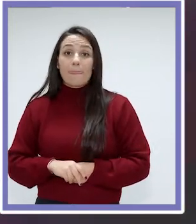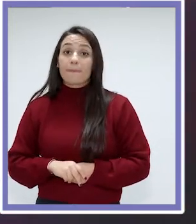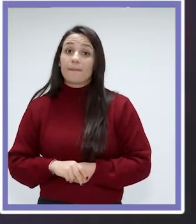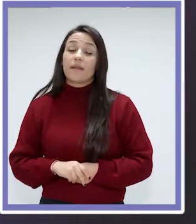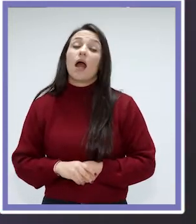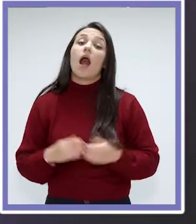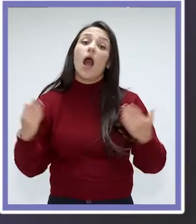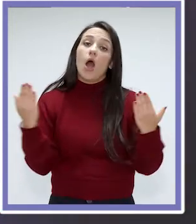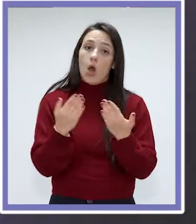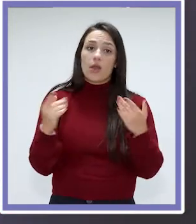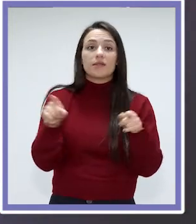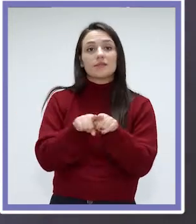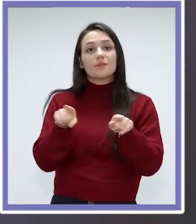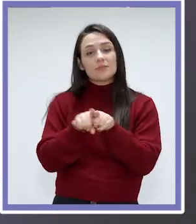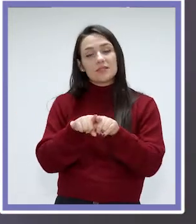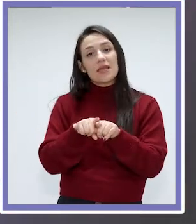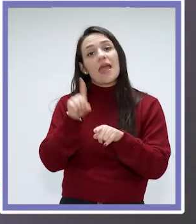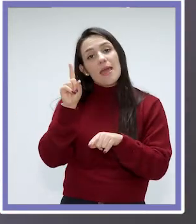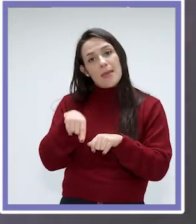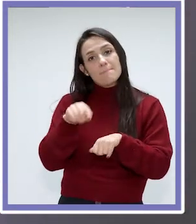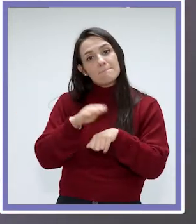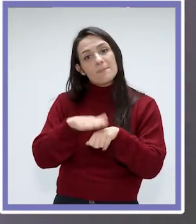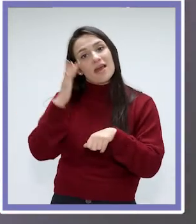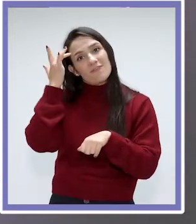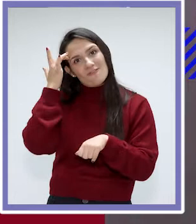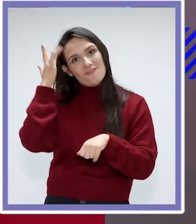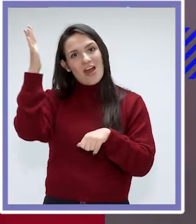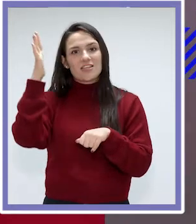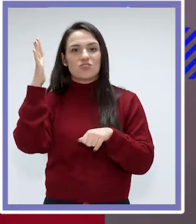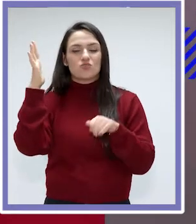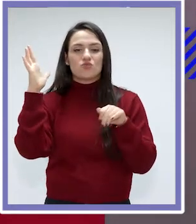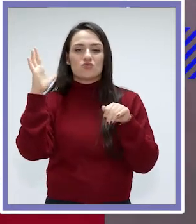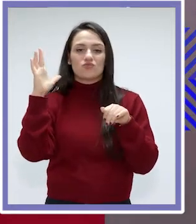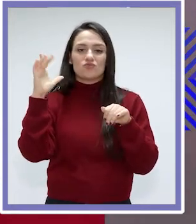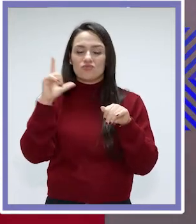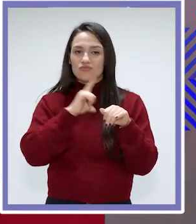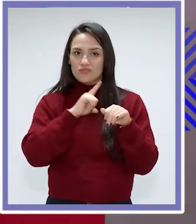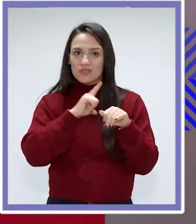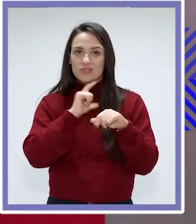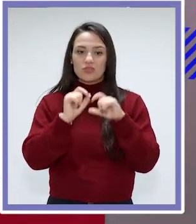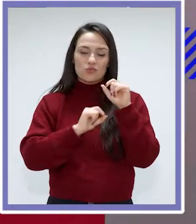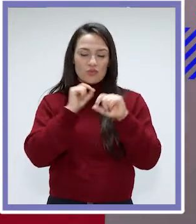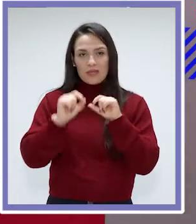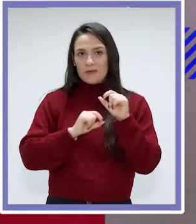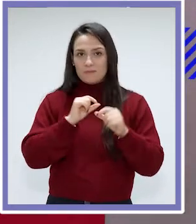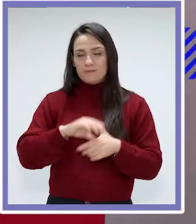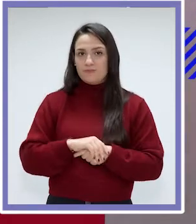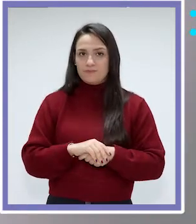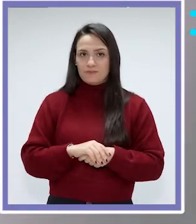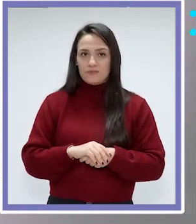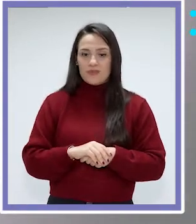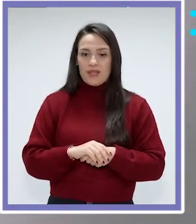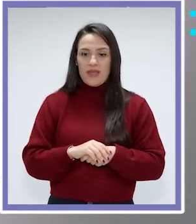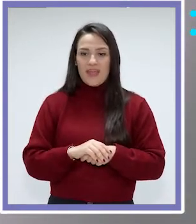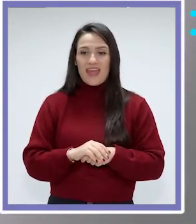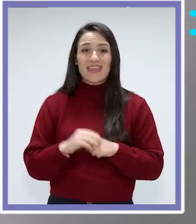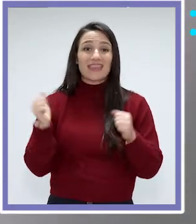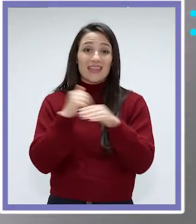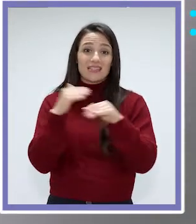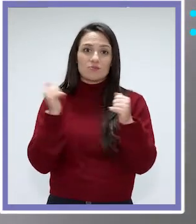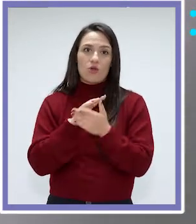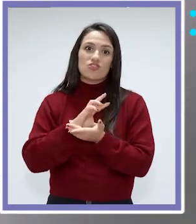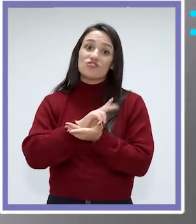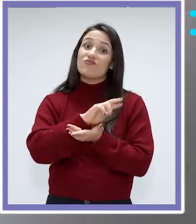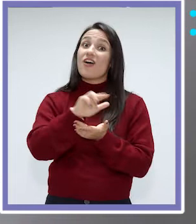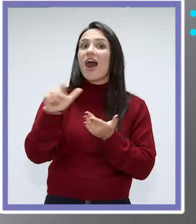uma facilitação da integração entre as várias modalidades, né? Pode chegar, estou falando de um